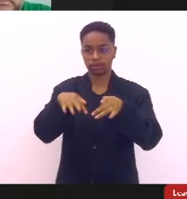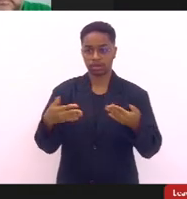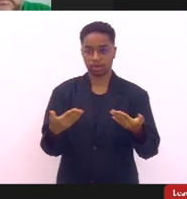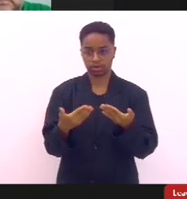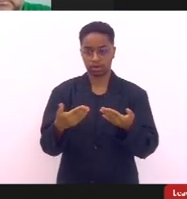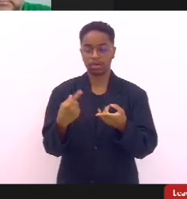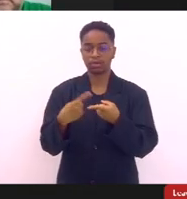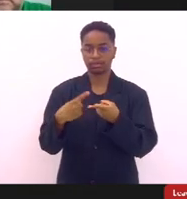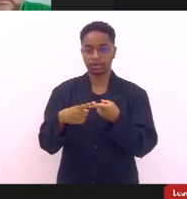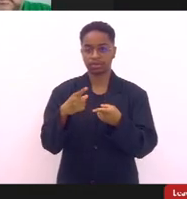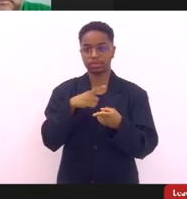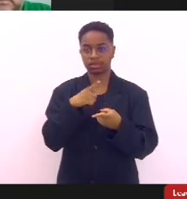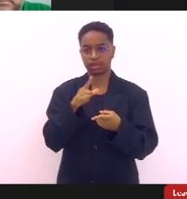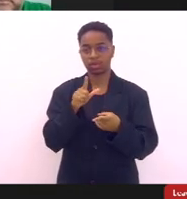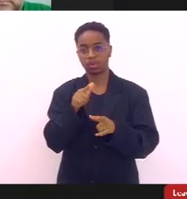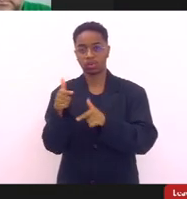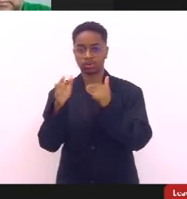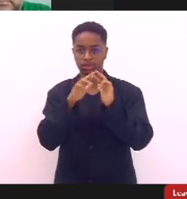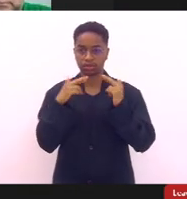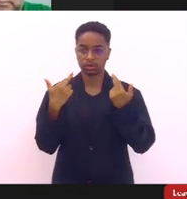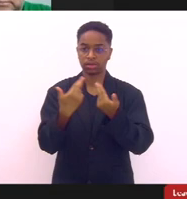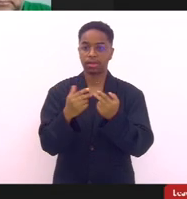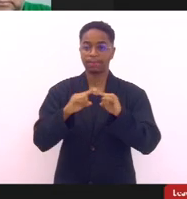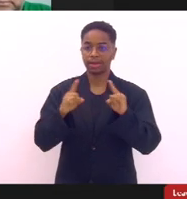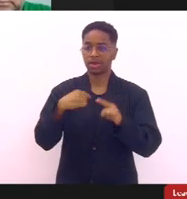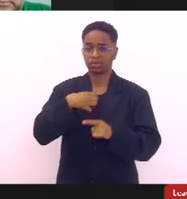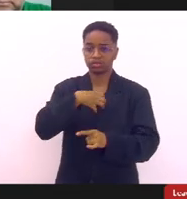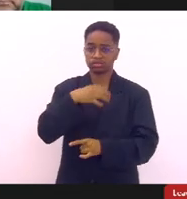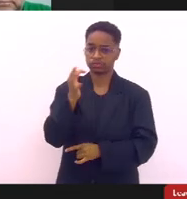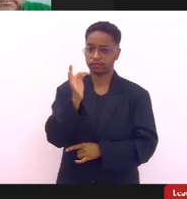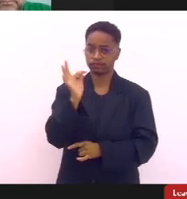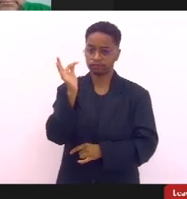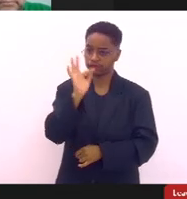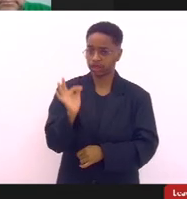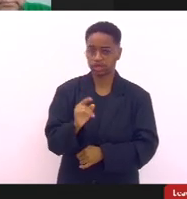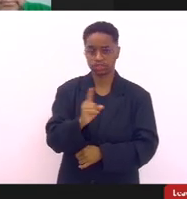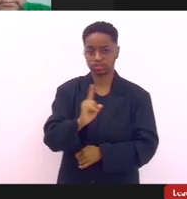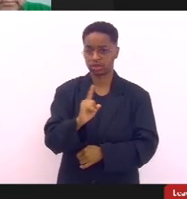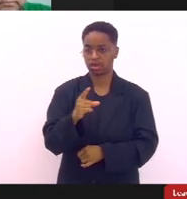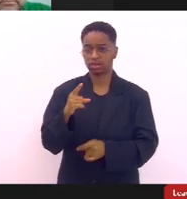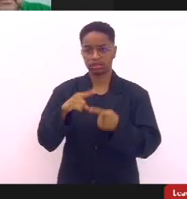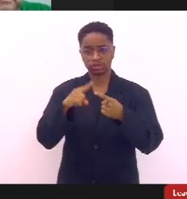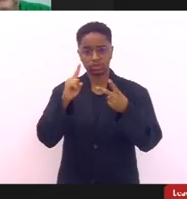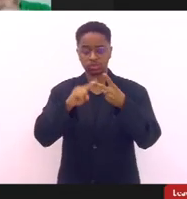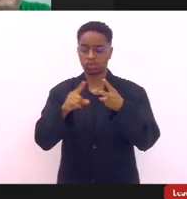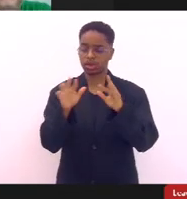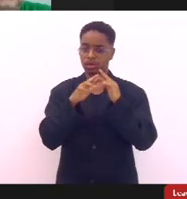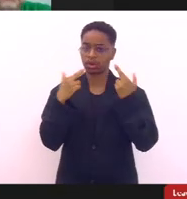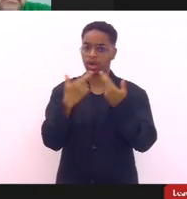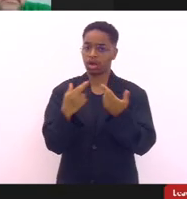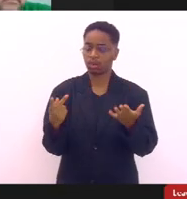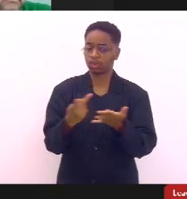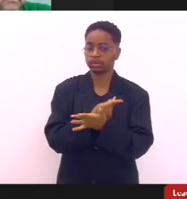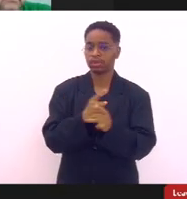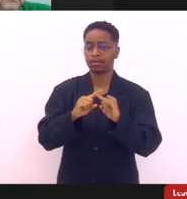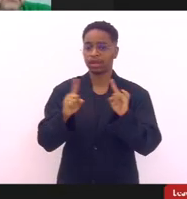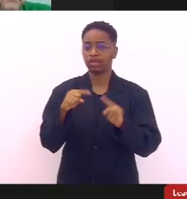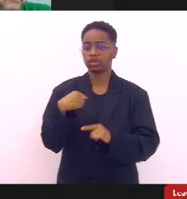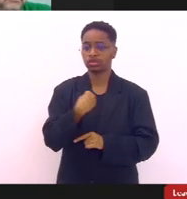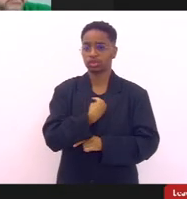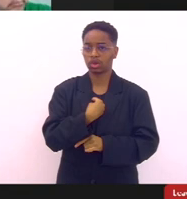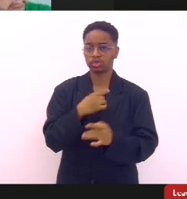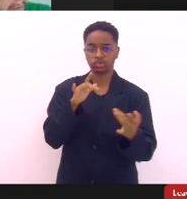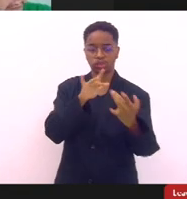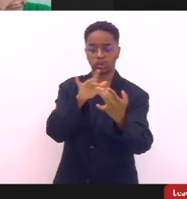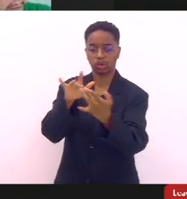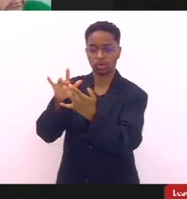aqui, porque ainda vai ter mais reuniões. Não fiquei satisfeita com as duas reuniões que houve. Nós que estamos na ponta,